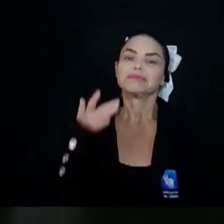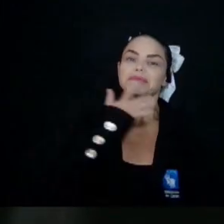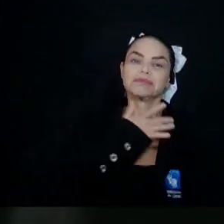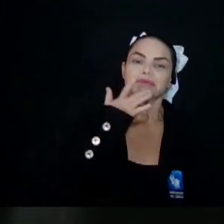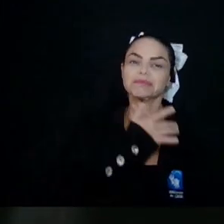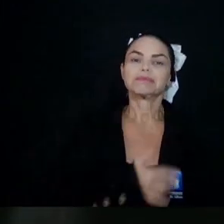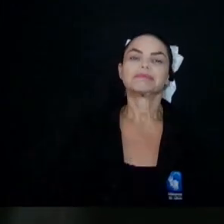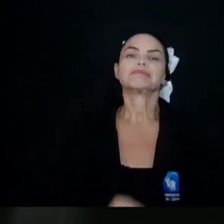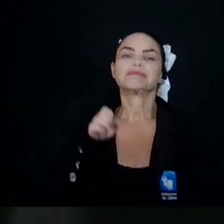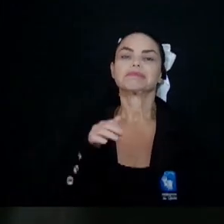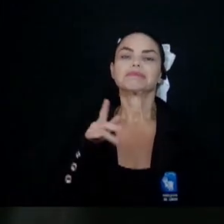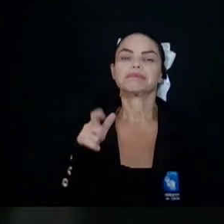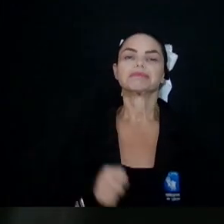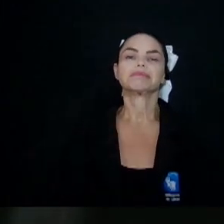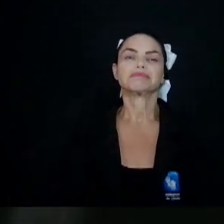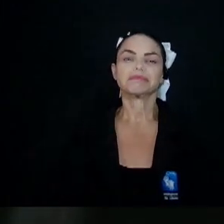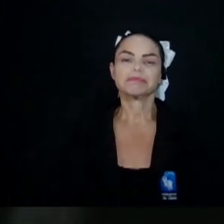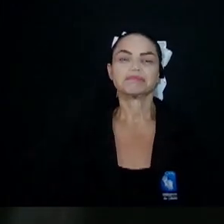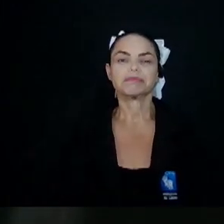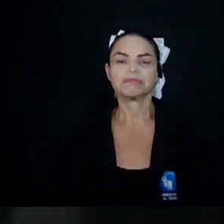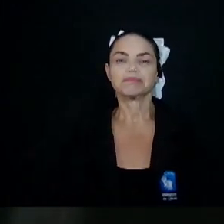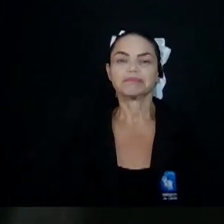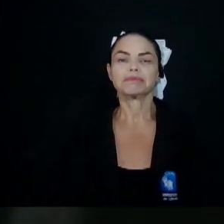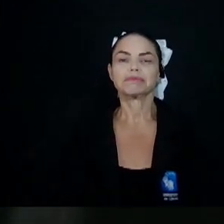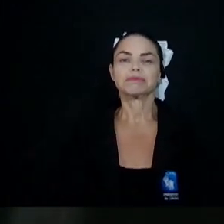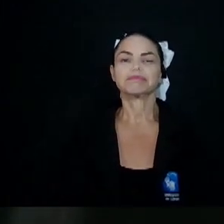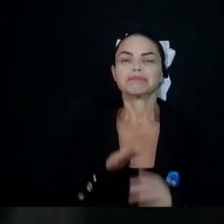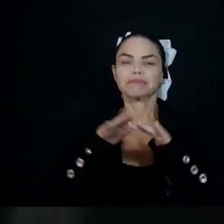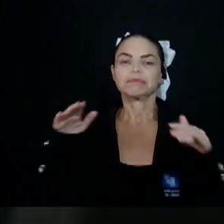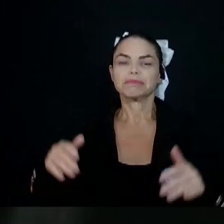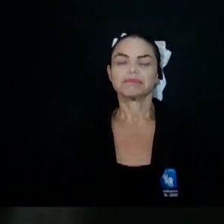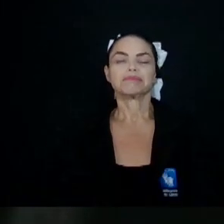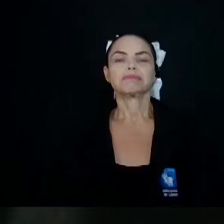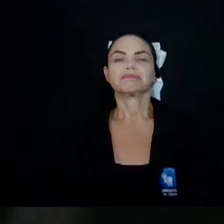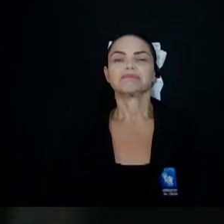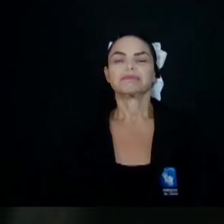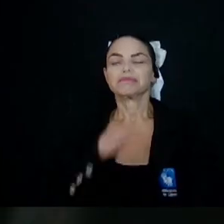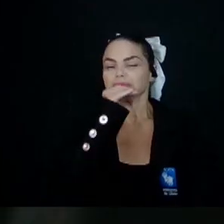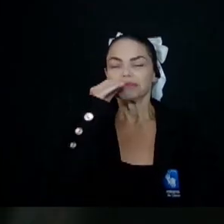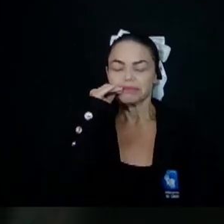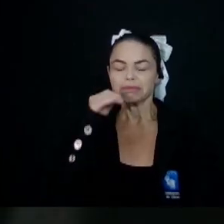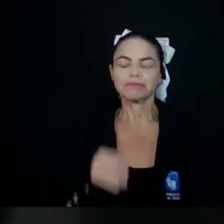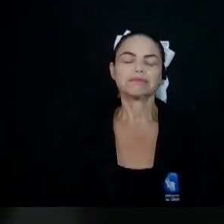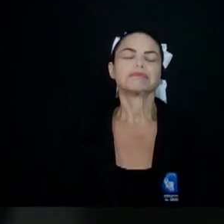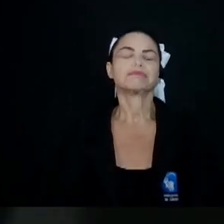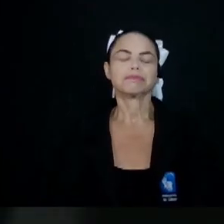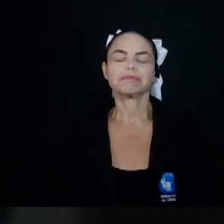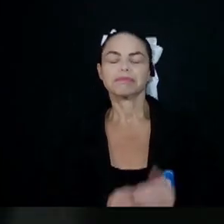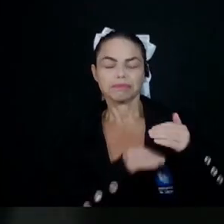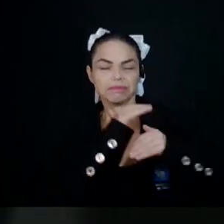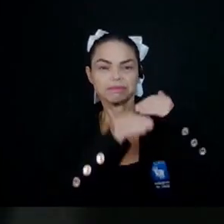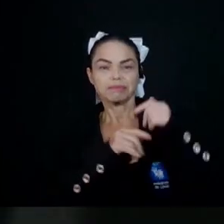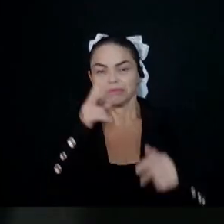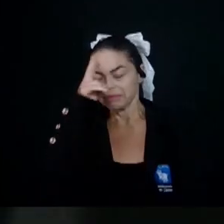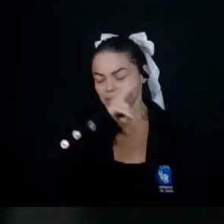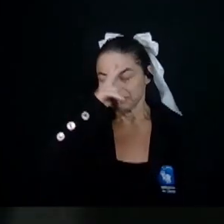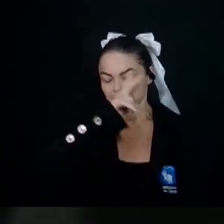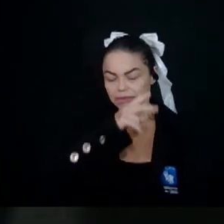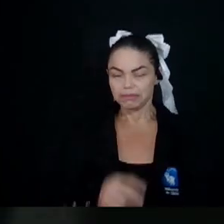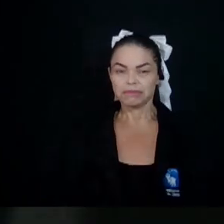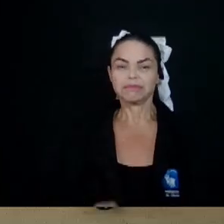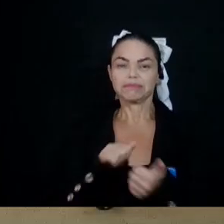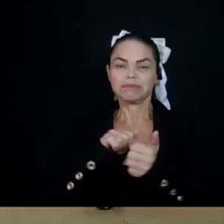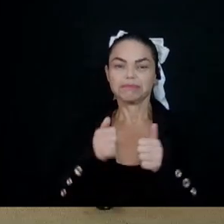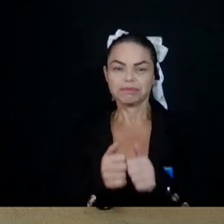A importância disso, né, para as nossas crianças e adolescentes que estão aí construindo memórias e sendo moldados, né, para